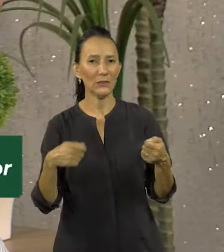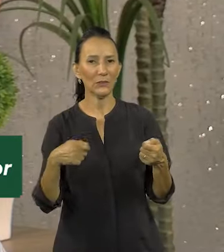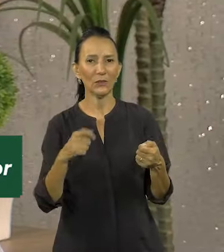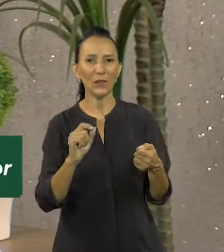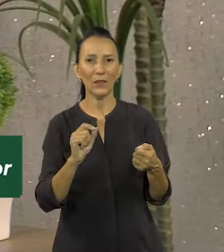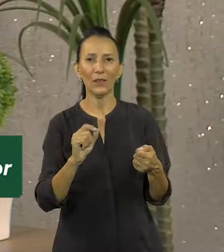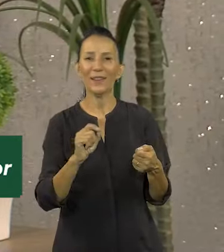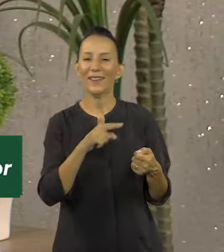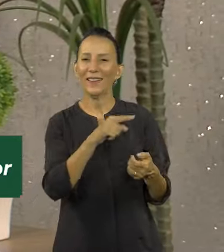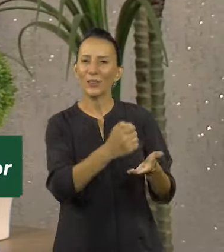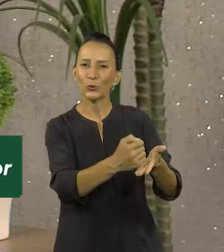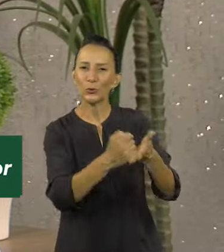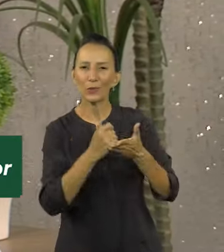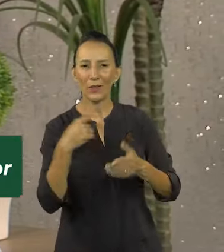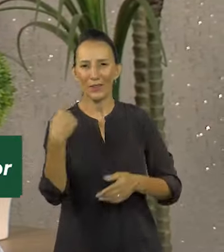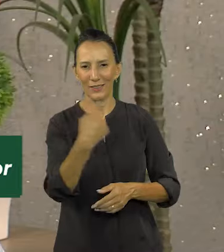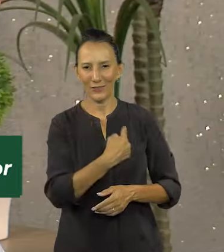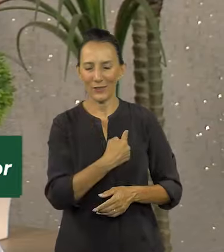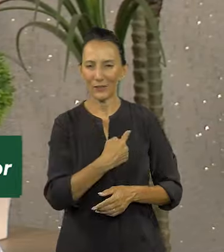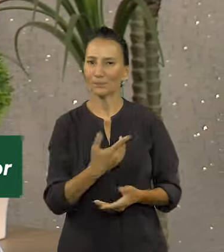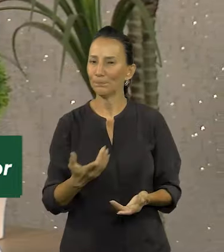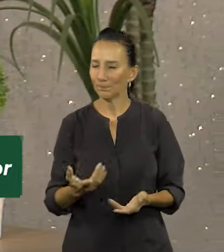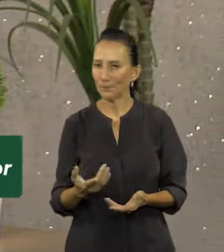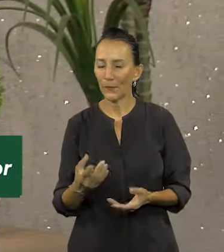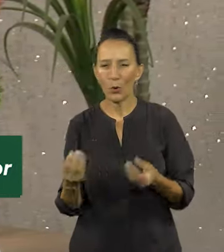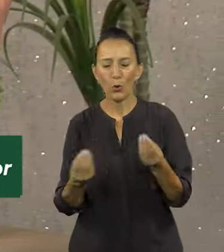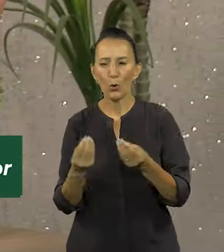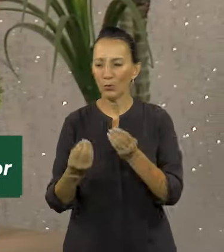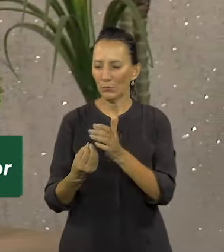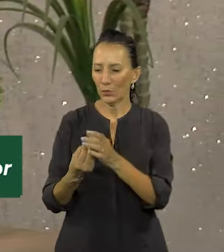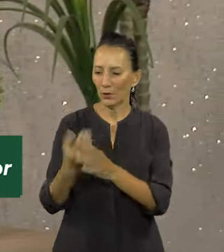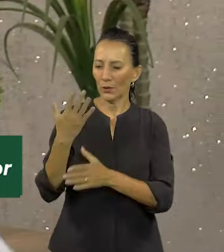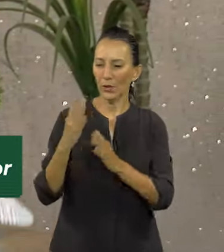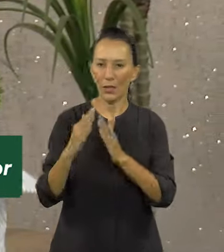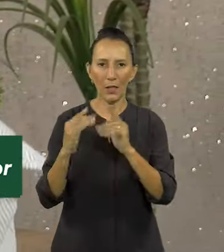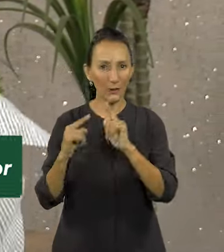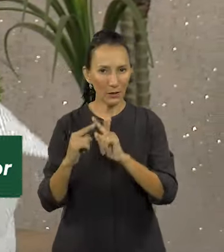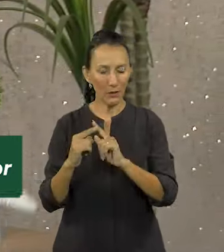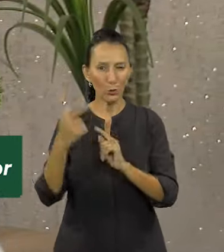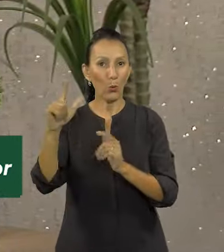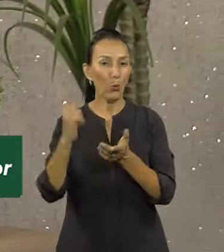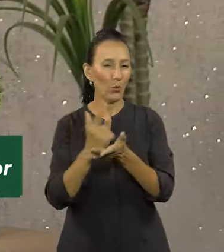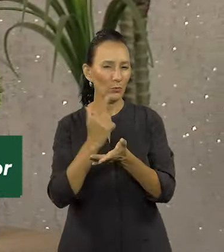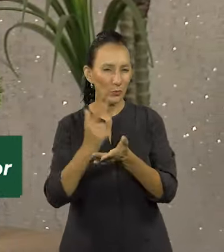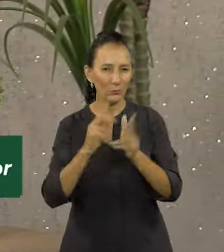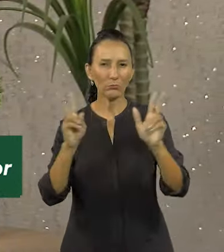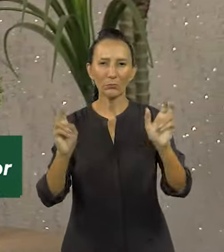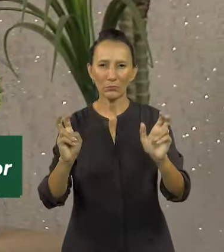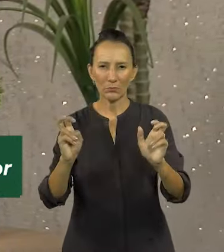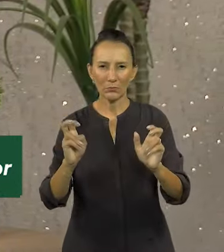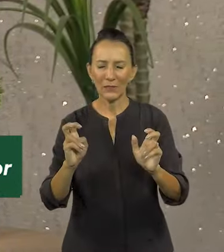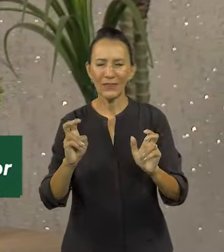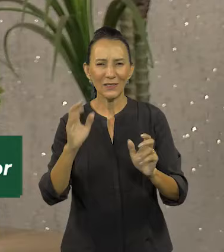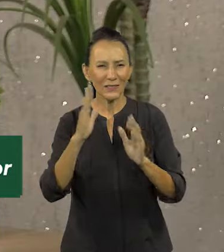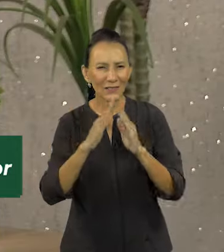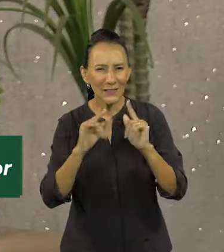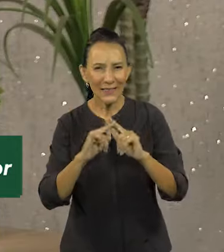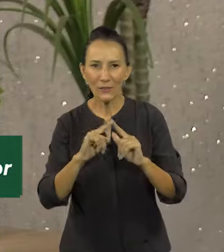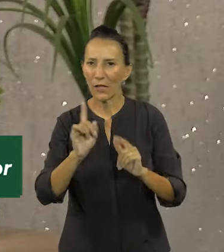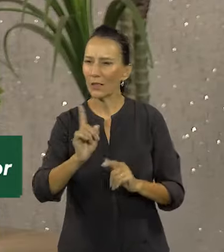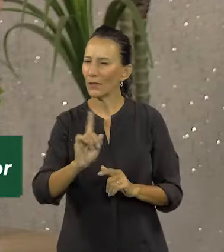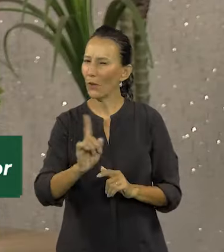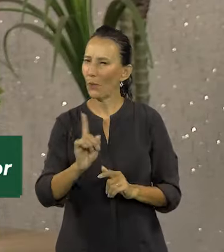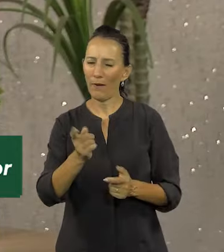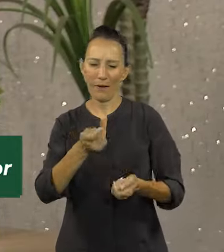não é por emoção Não é porque eu tenho dinheiro ou porque não tenho né abro um igreja não é negócio